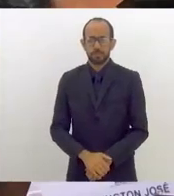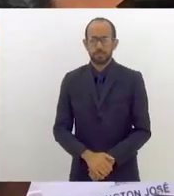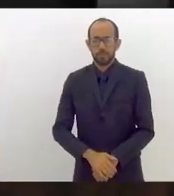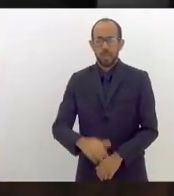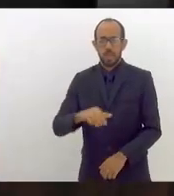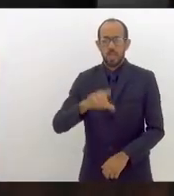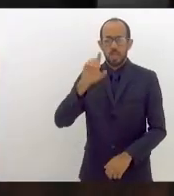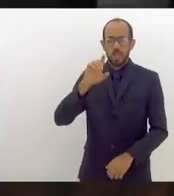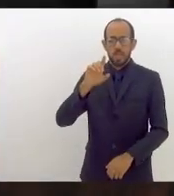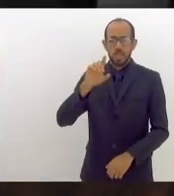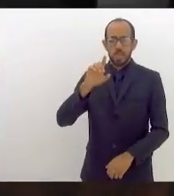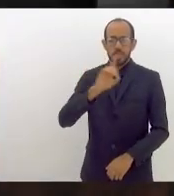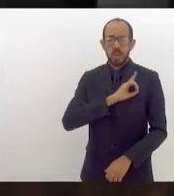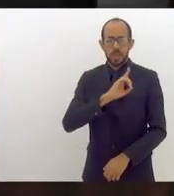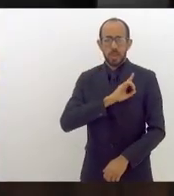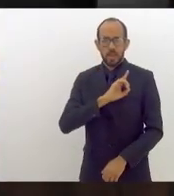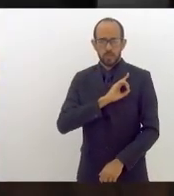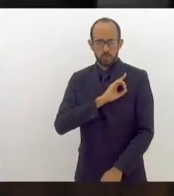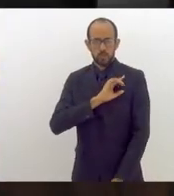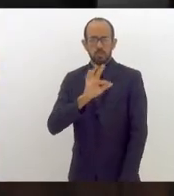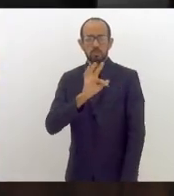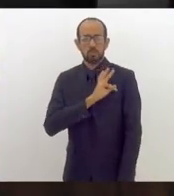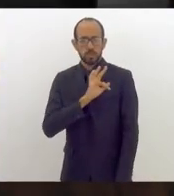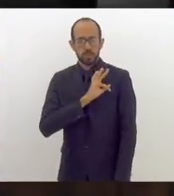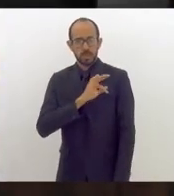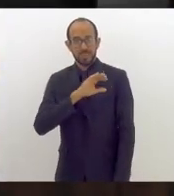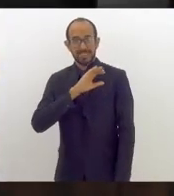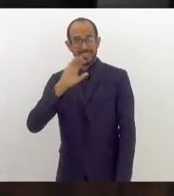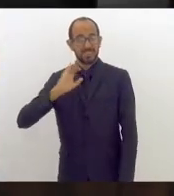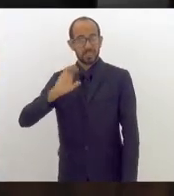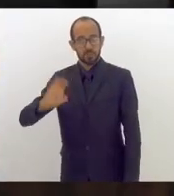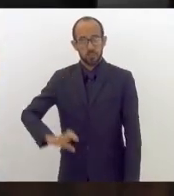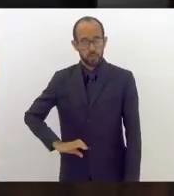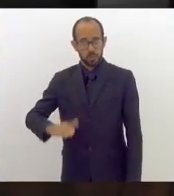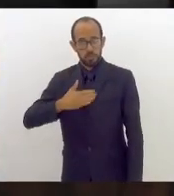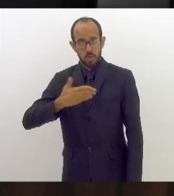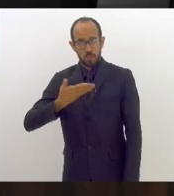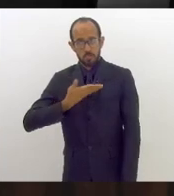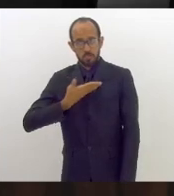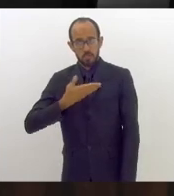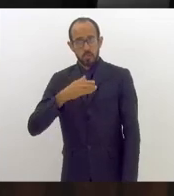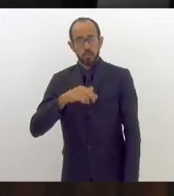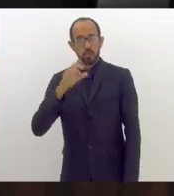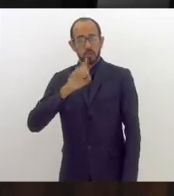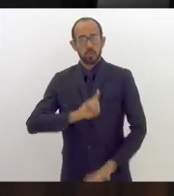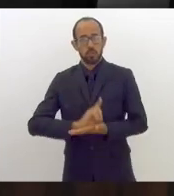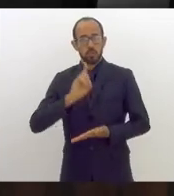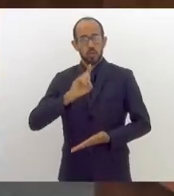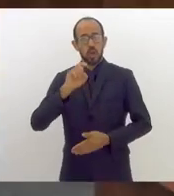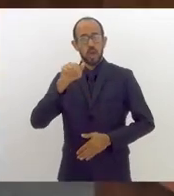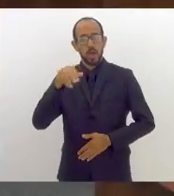Delegado de Polícia Civil do estado do Rio de Janeiro e meu amigo Dr André Uchôa